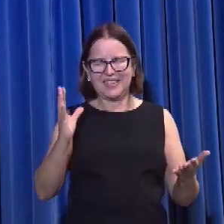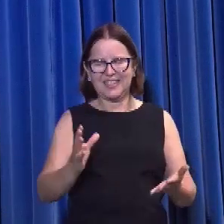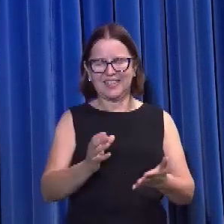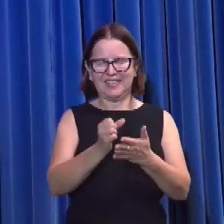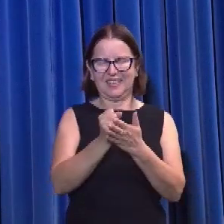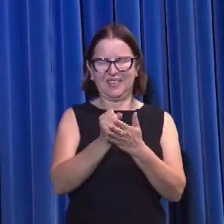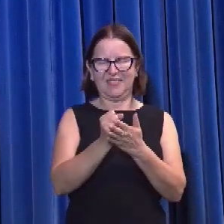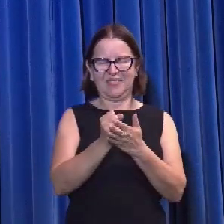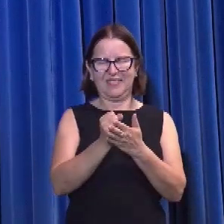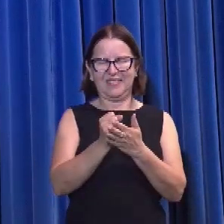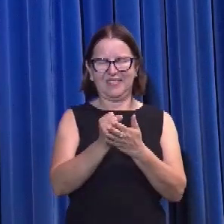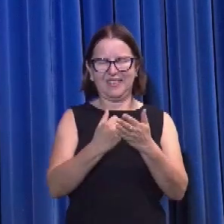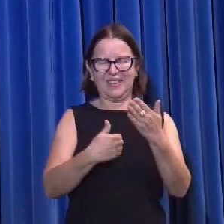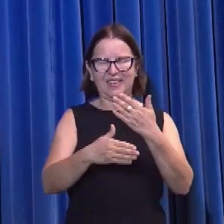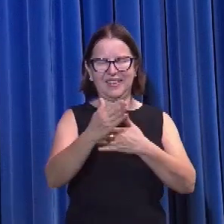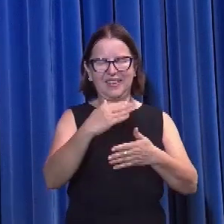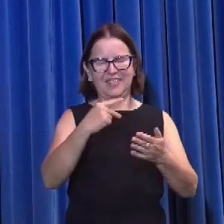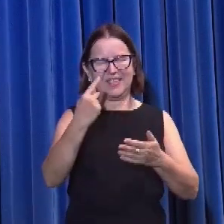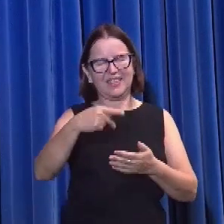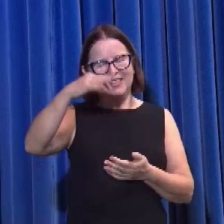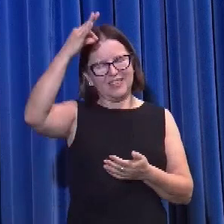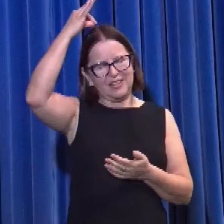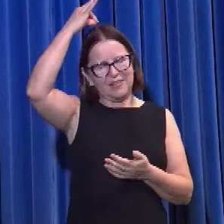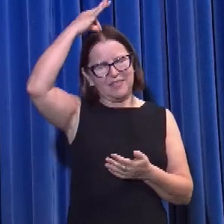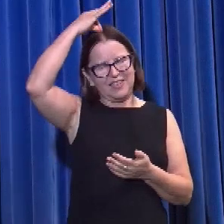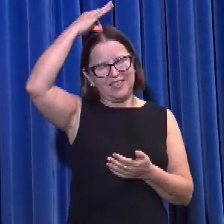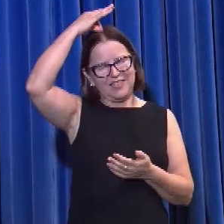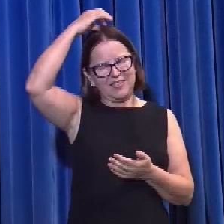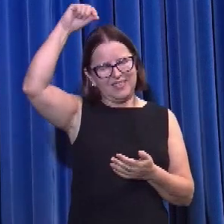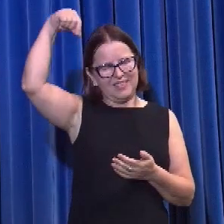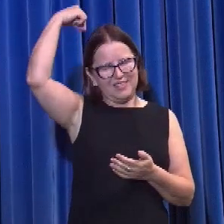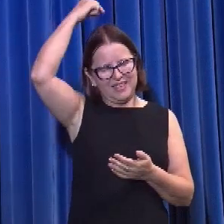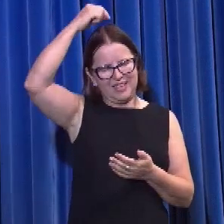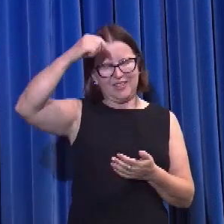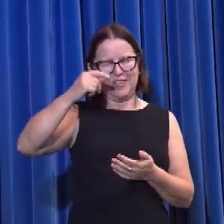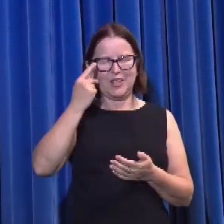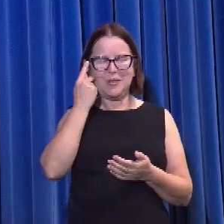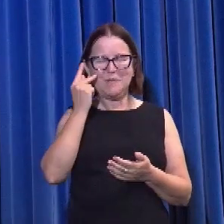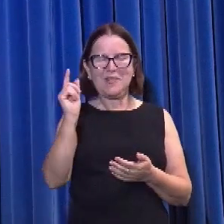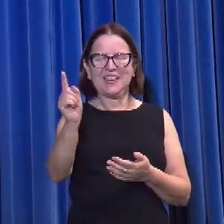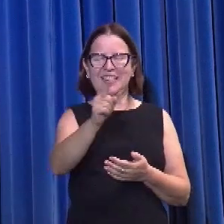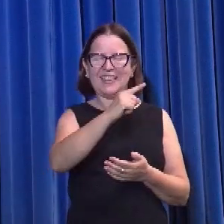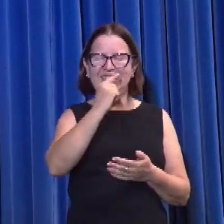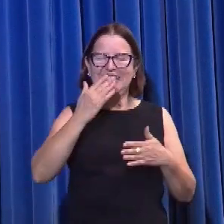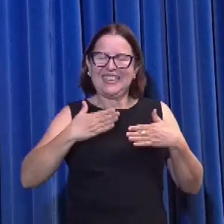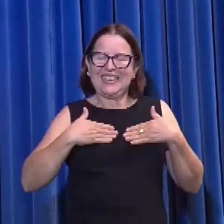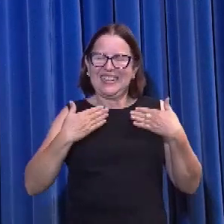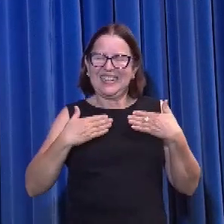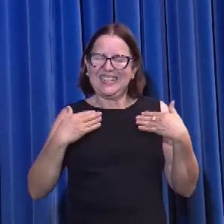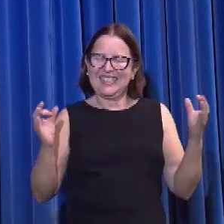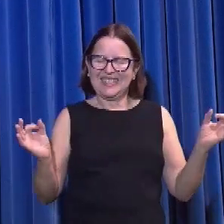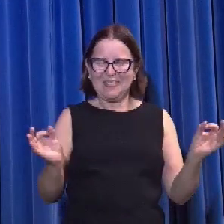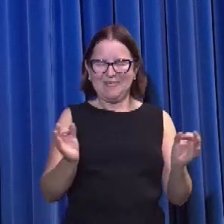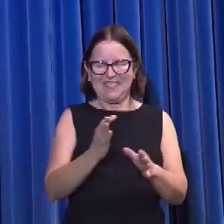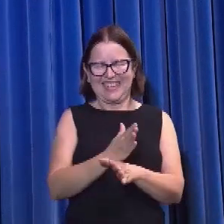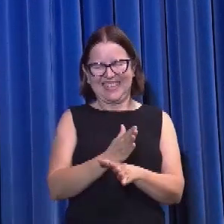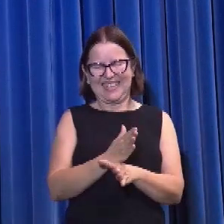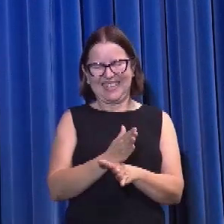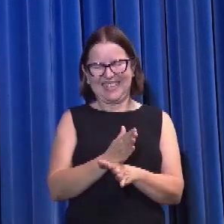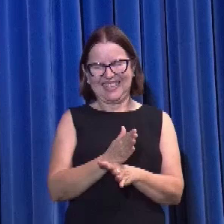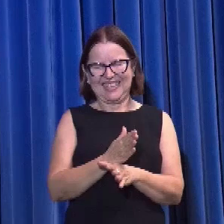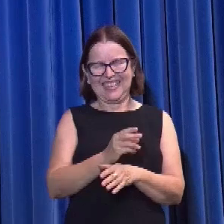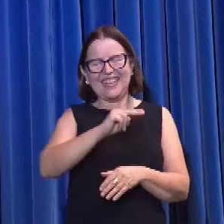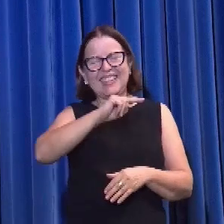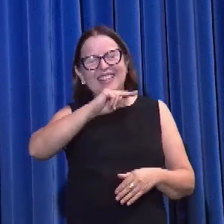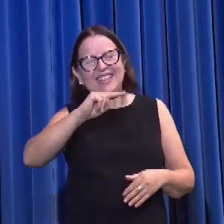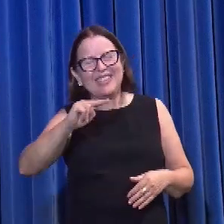alcançadas pelo Teu Espírito Santo. E para que a nossa alegria seja completa. Em